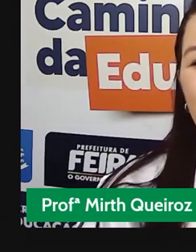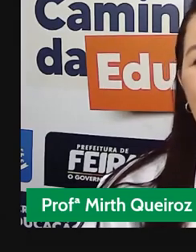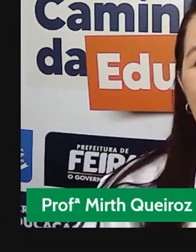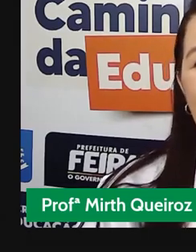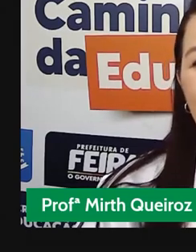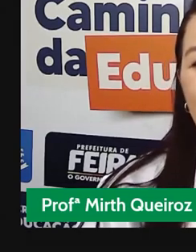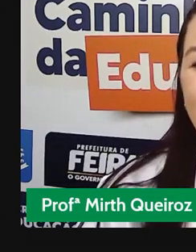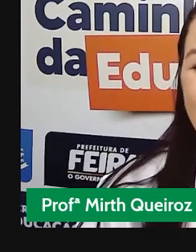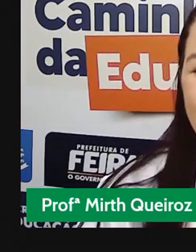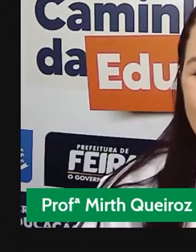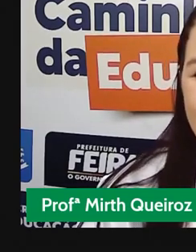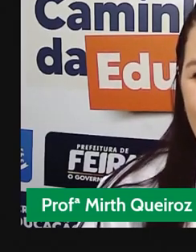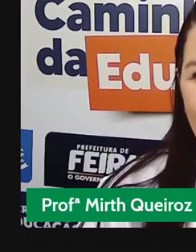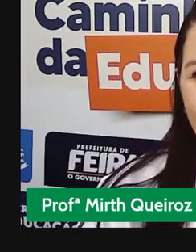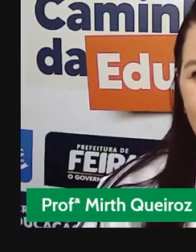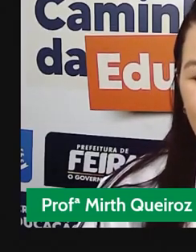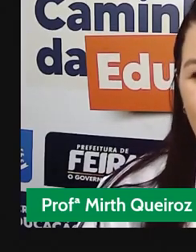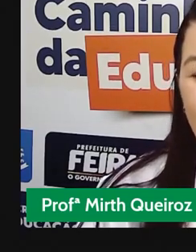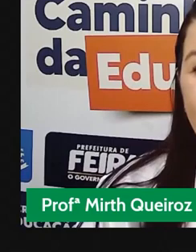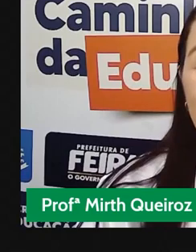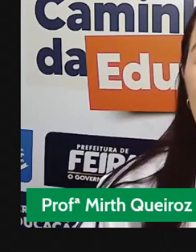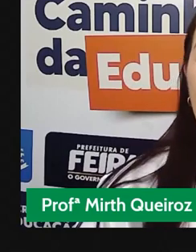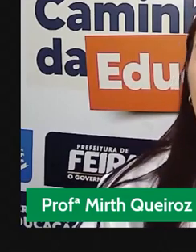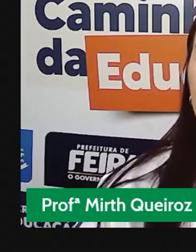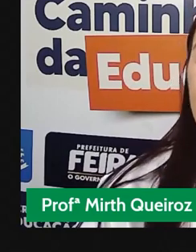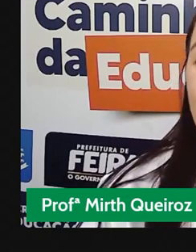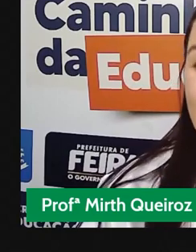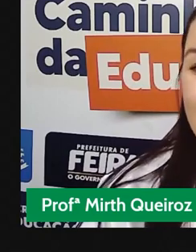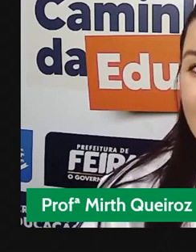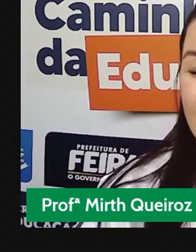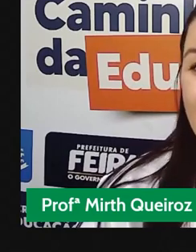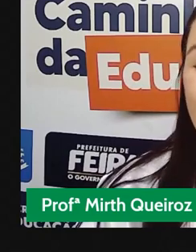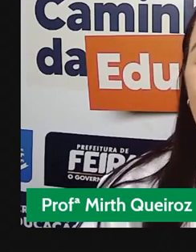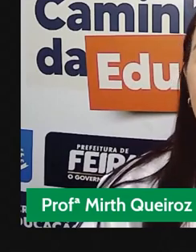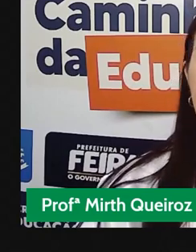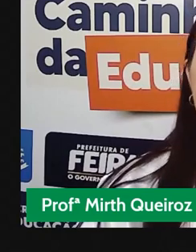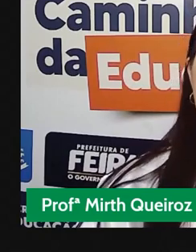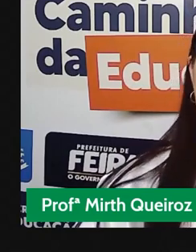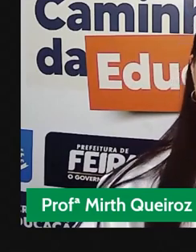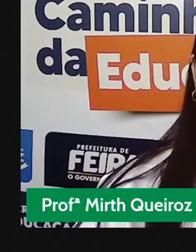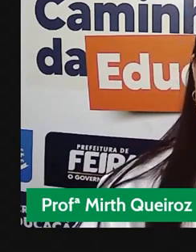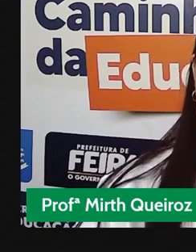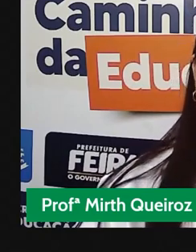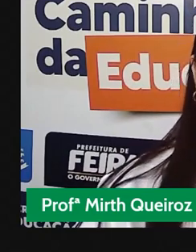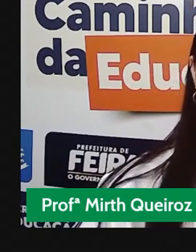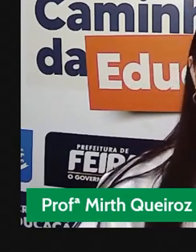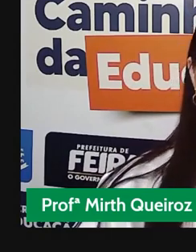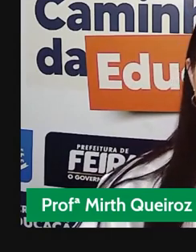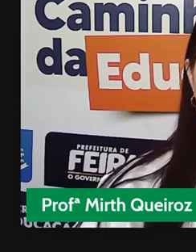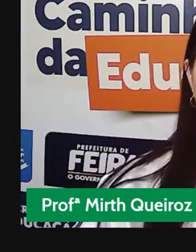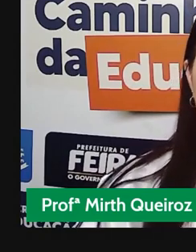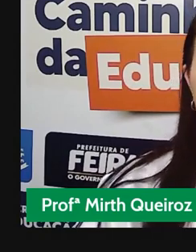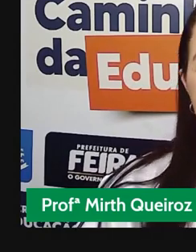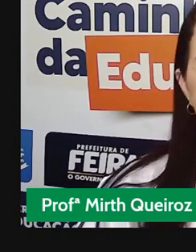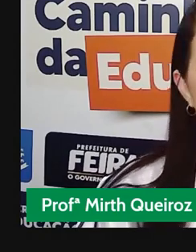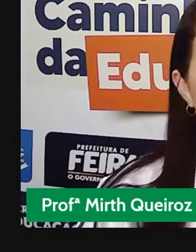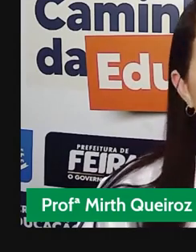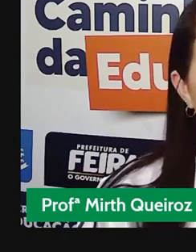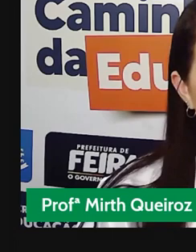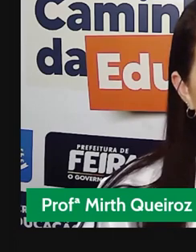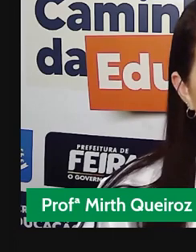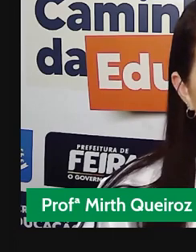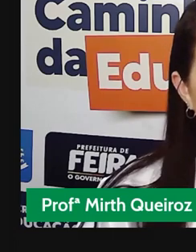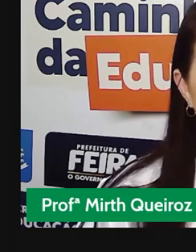muito aprendizado. Eu sou a professora Mish e hoje nós teremos aula de linguagens.